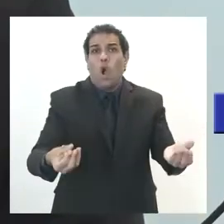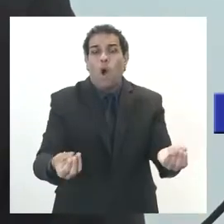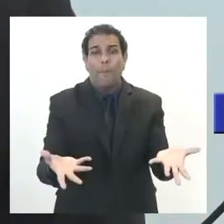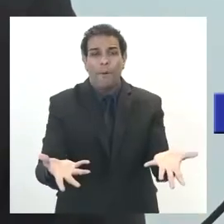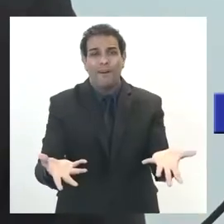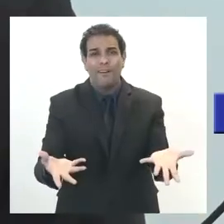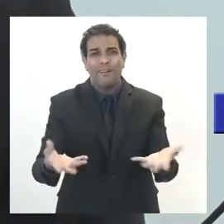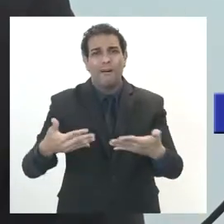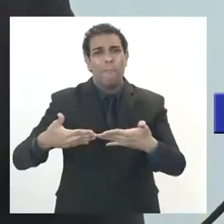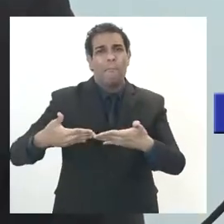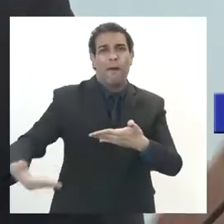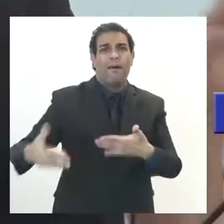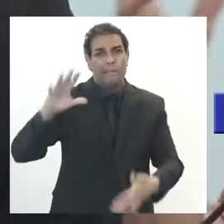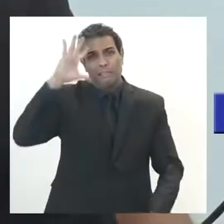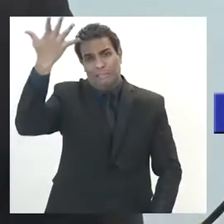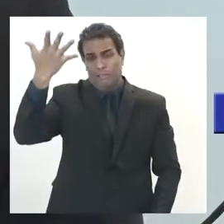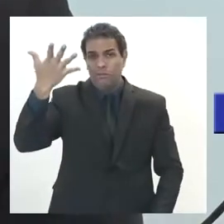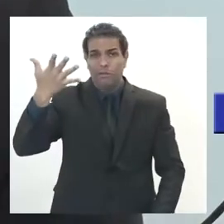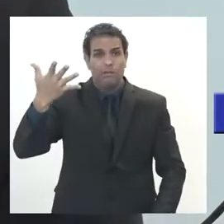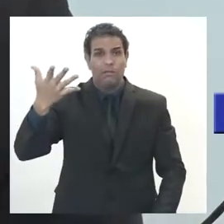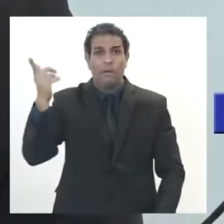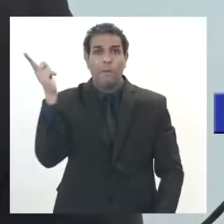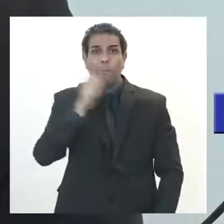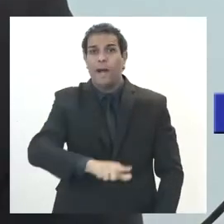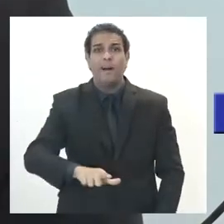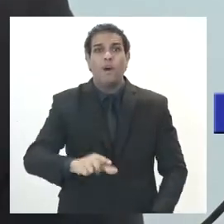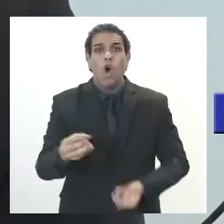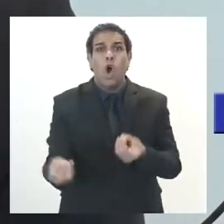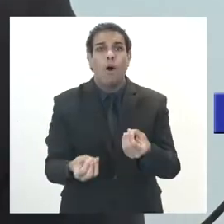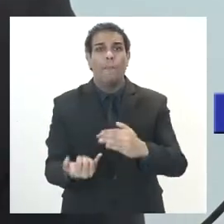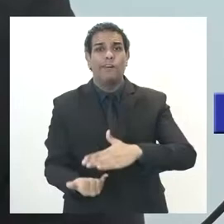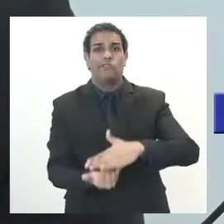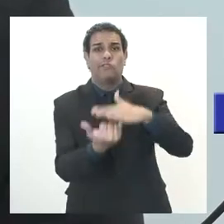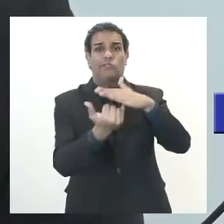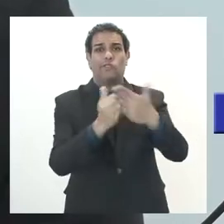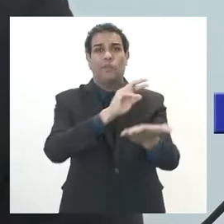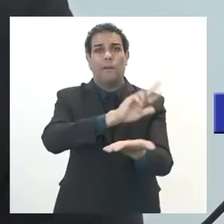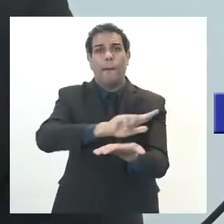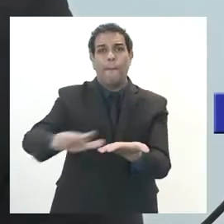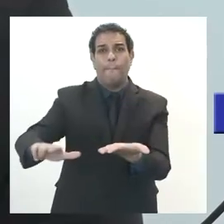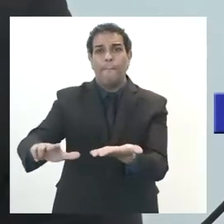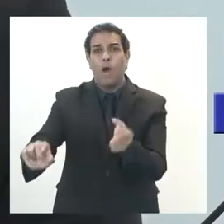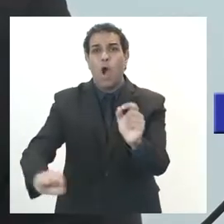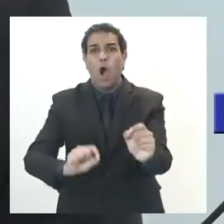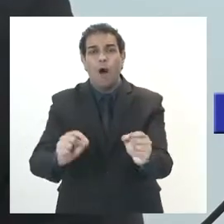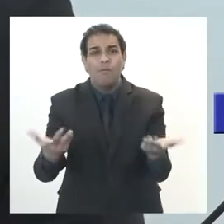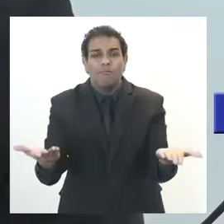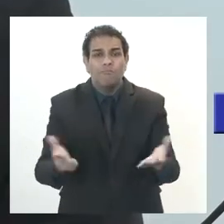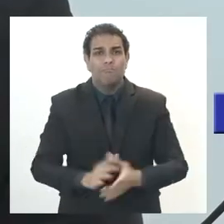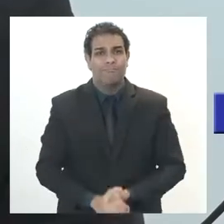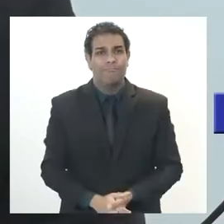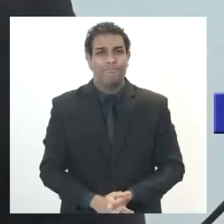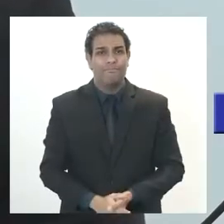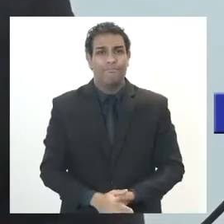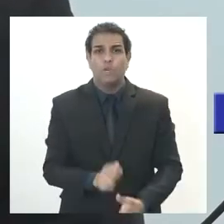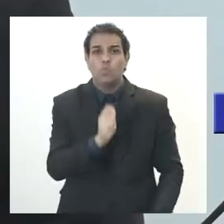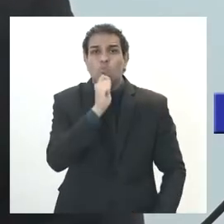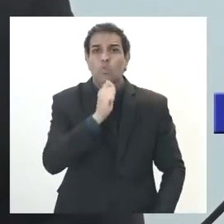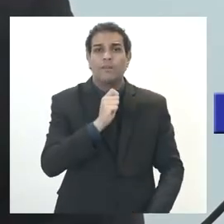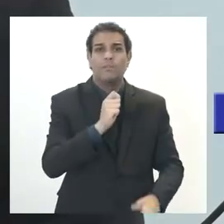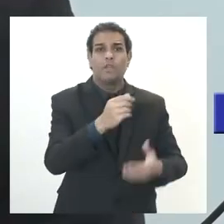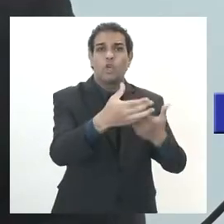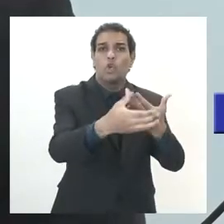as e depois disso nem outros lugares em outras instituições então a gente não tem mais assistente social